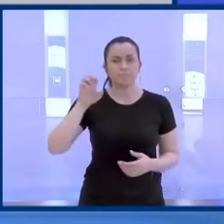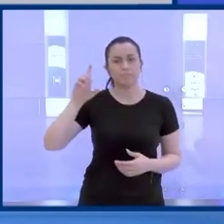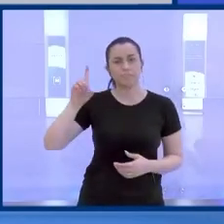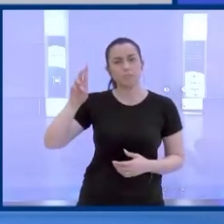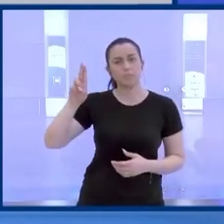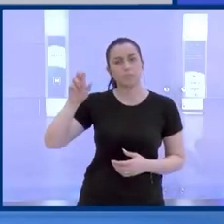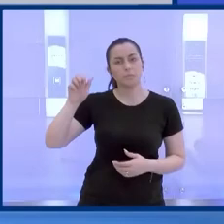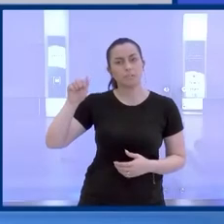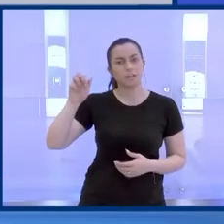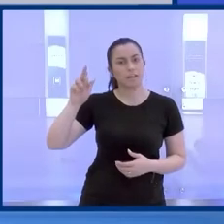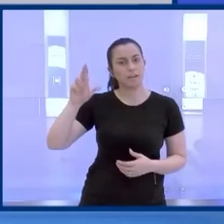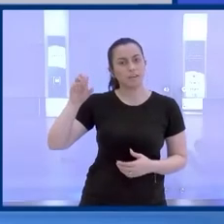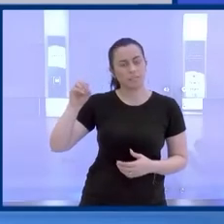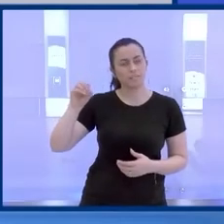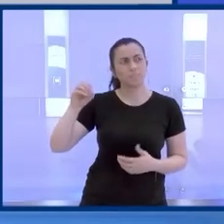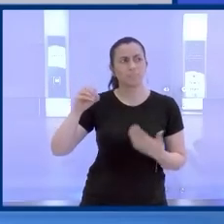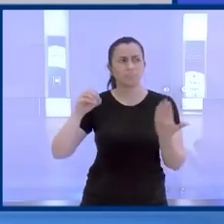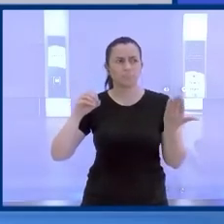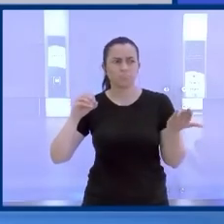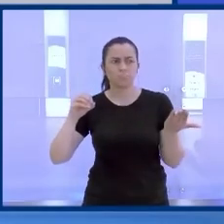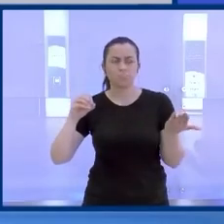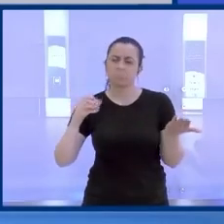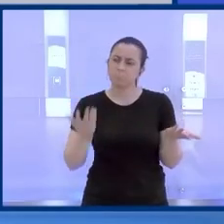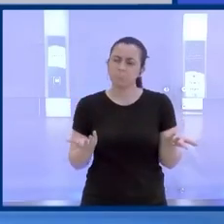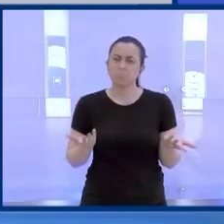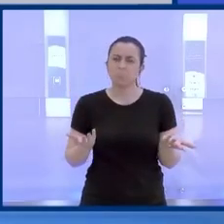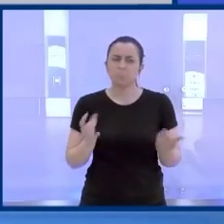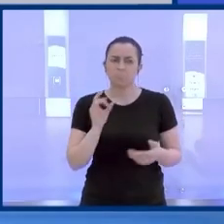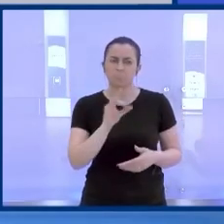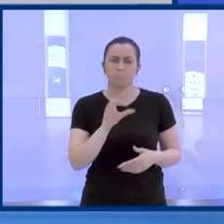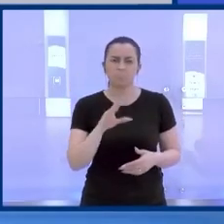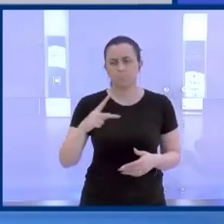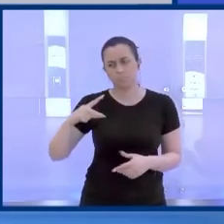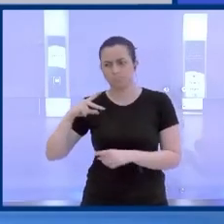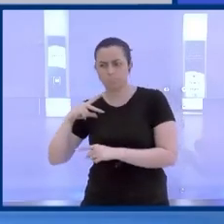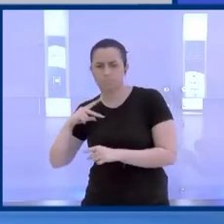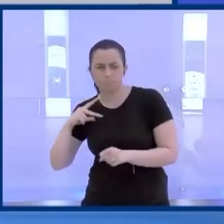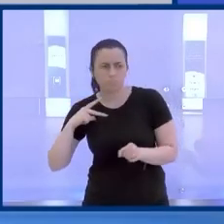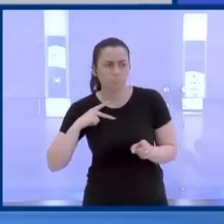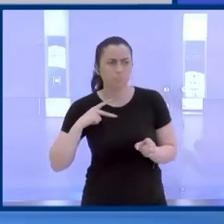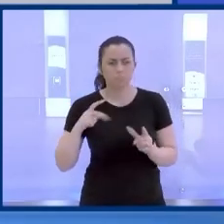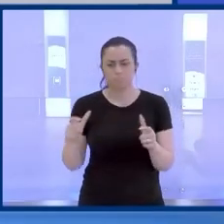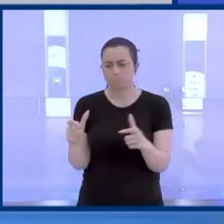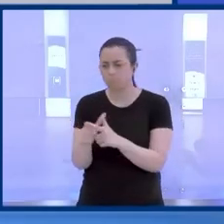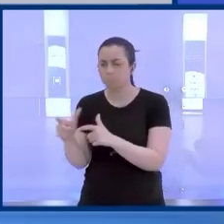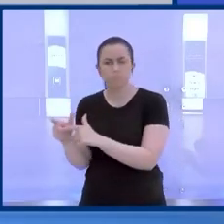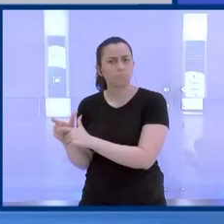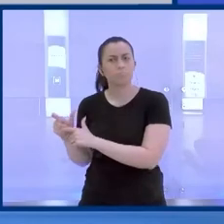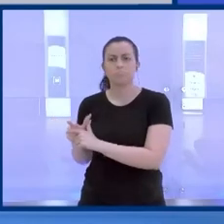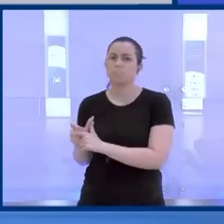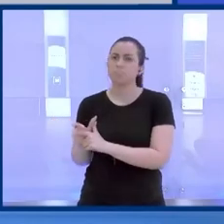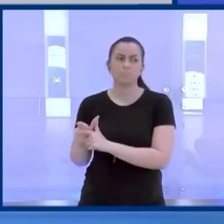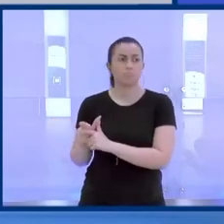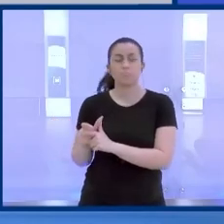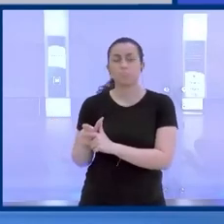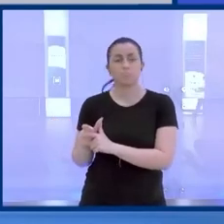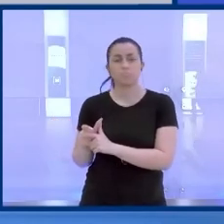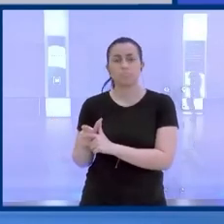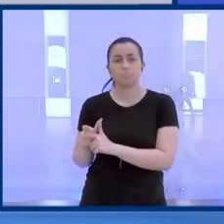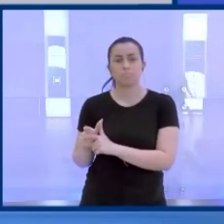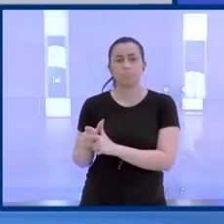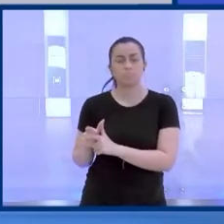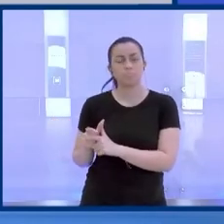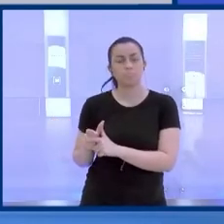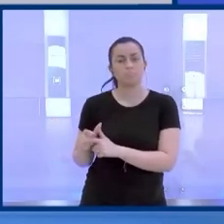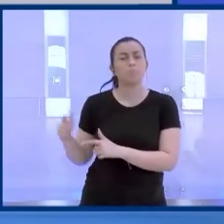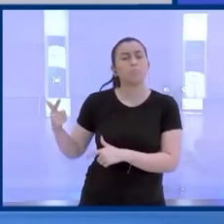conterrâneo, não seja apenas as privatizações, as concessões, muito mais do que